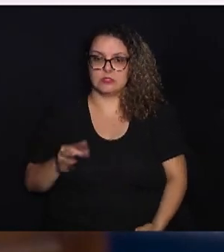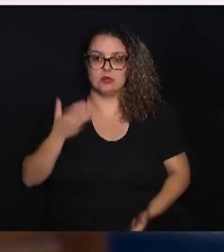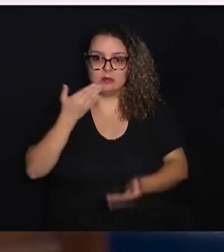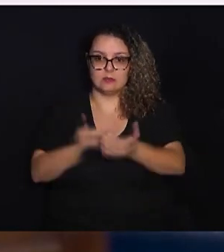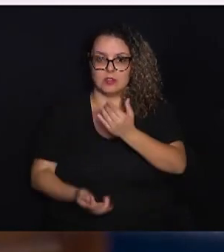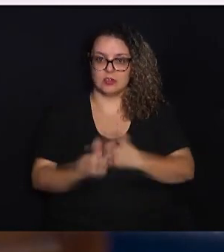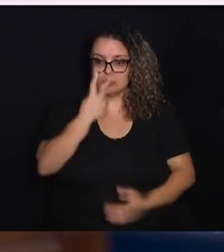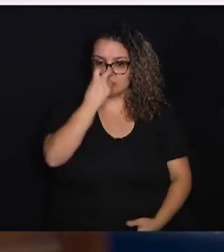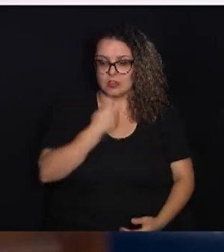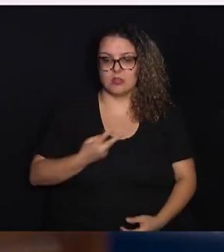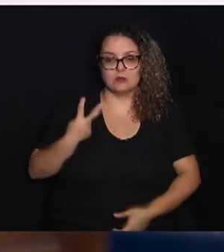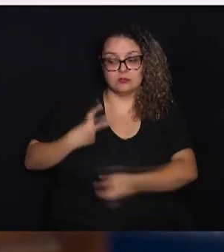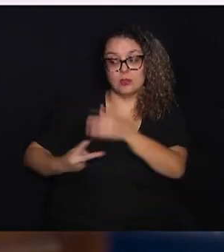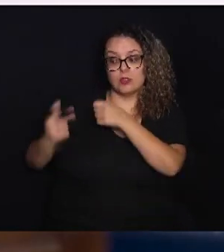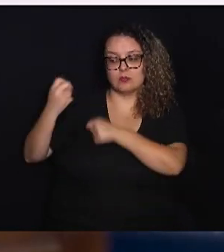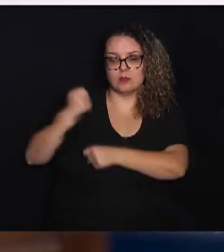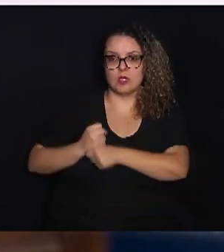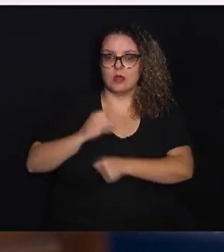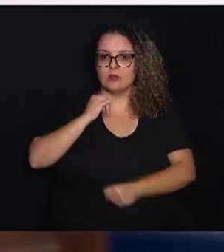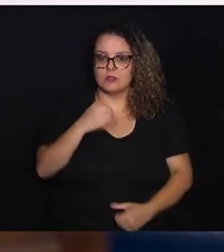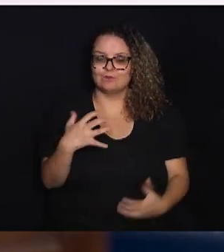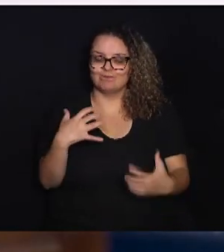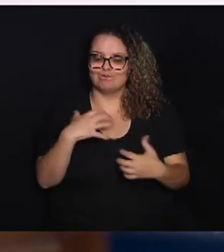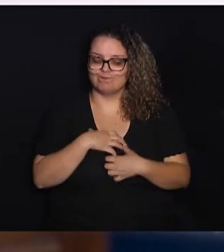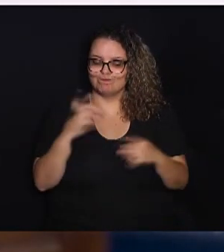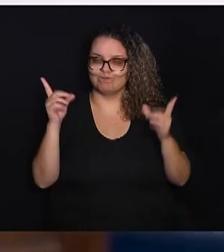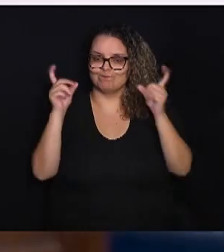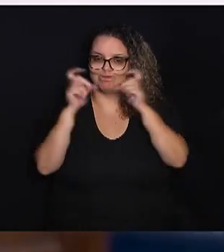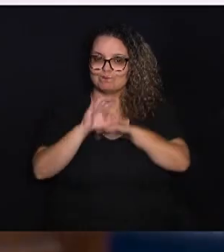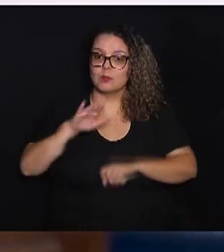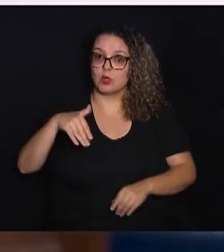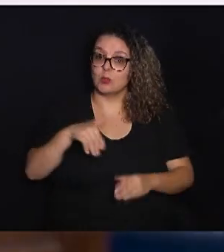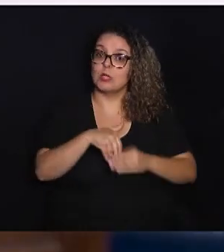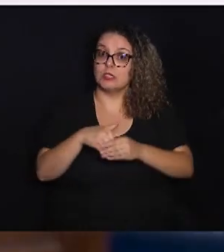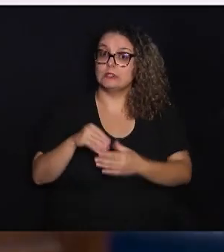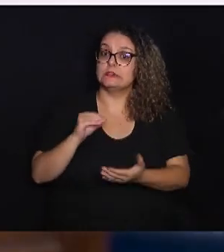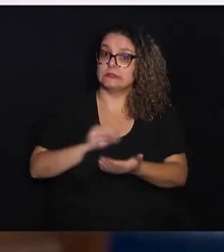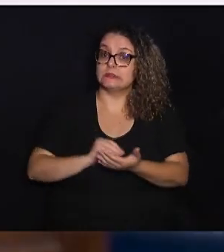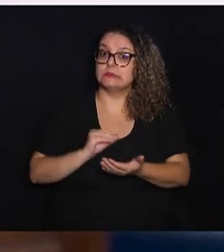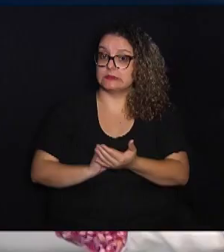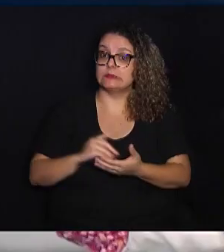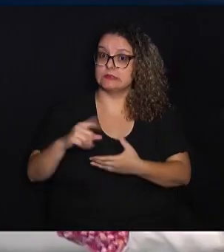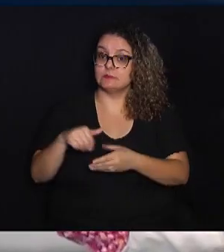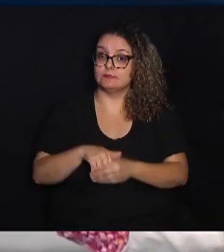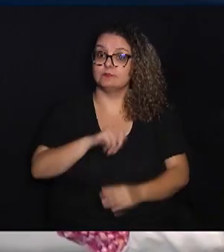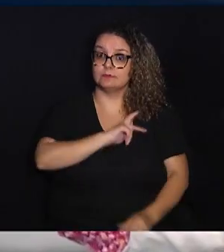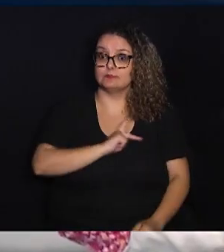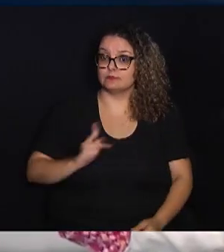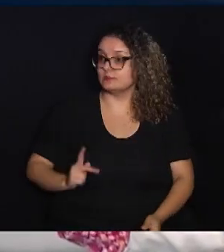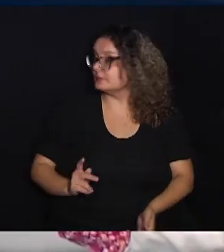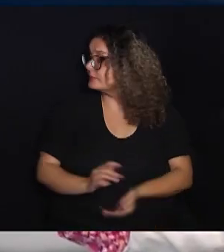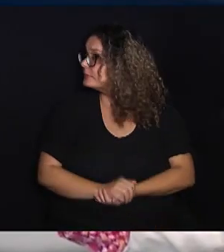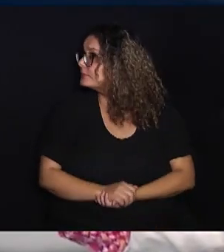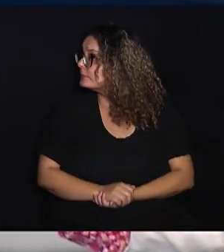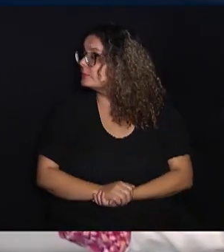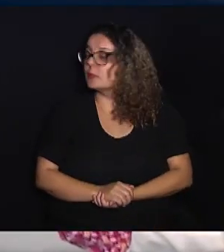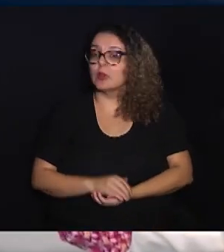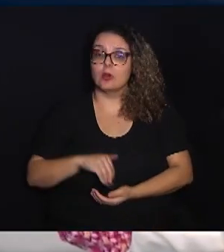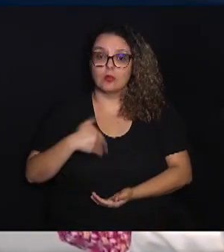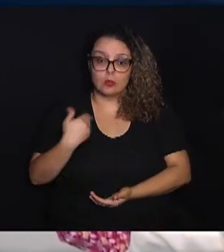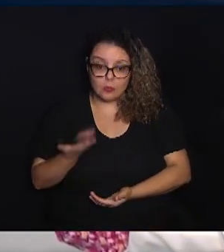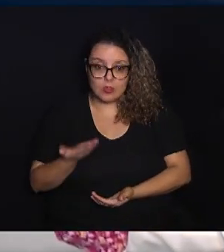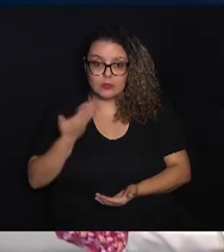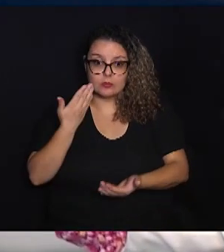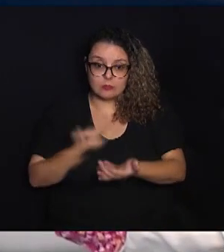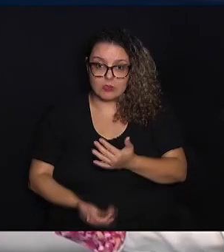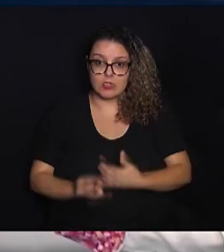2 anos e conta que sentiu dificuldades quando votou na última eleição presidencial. Quando você perde a visão, você